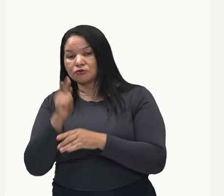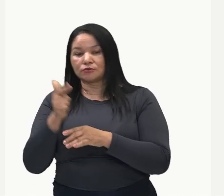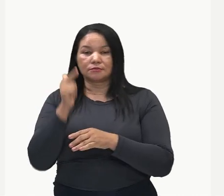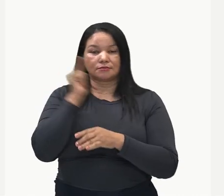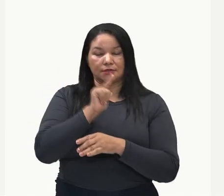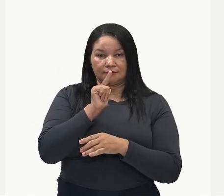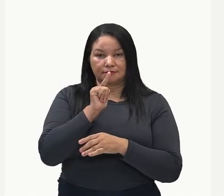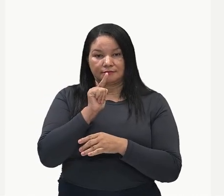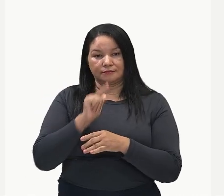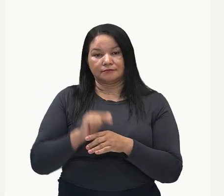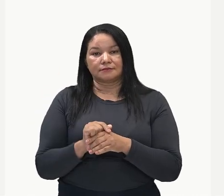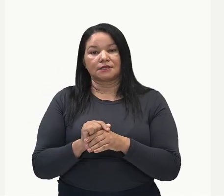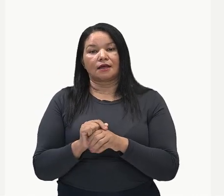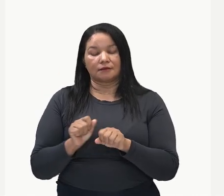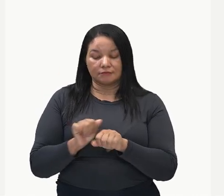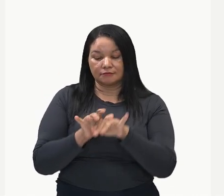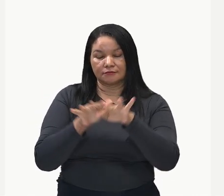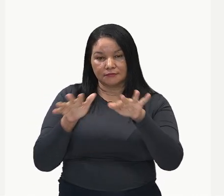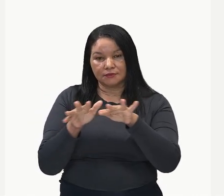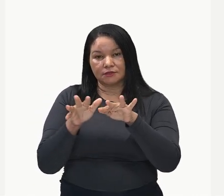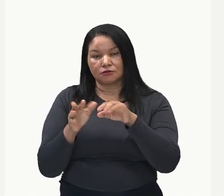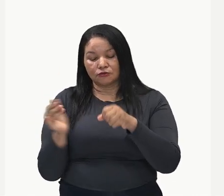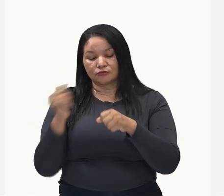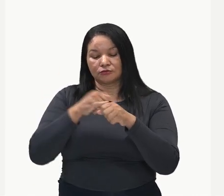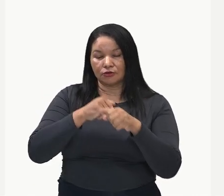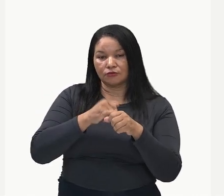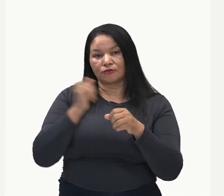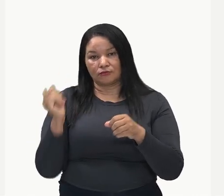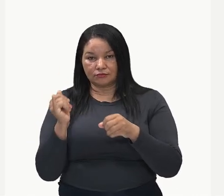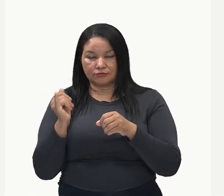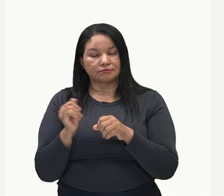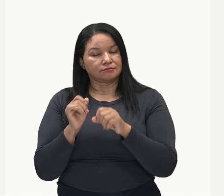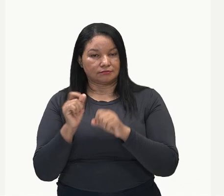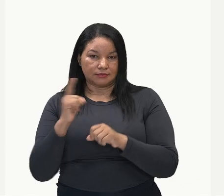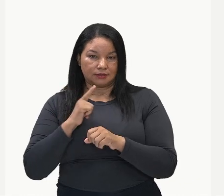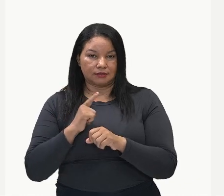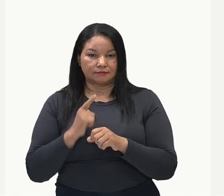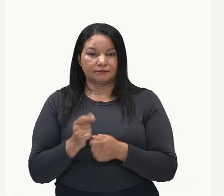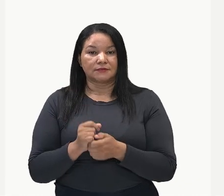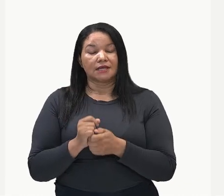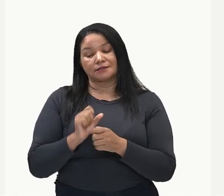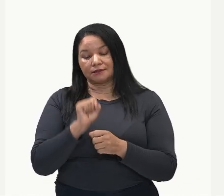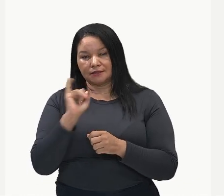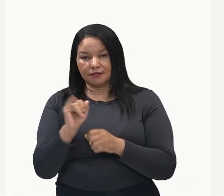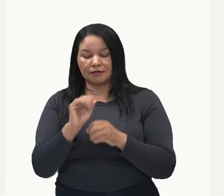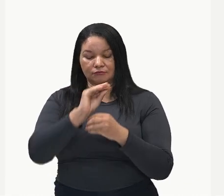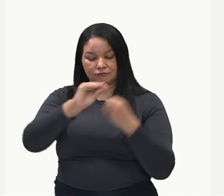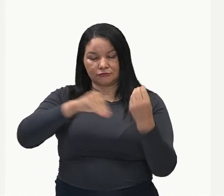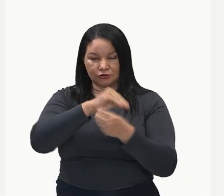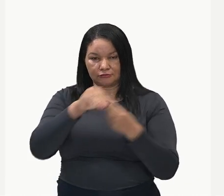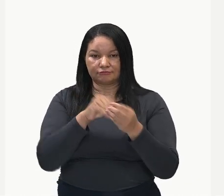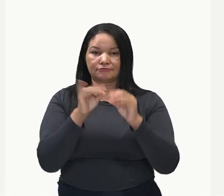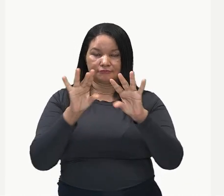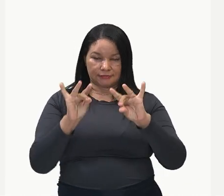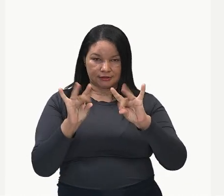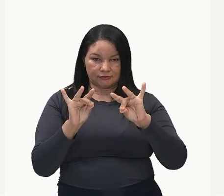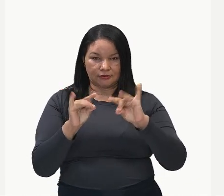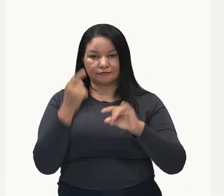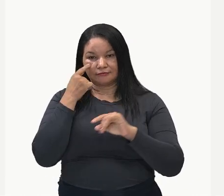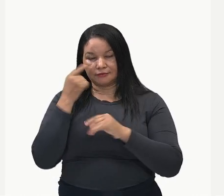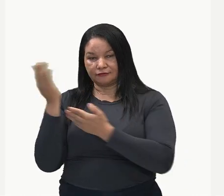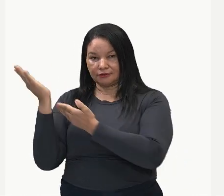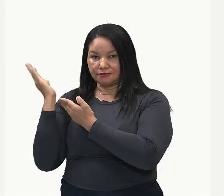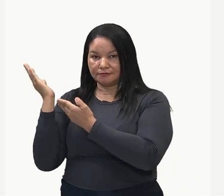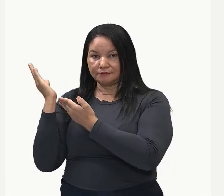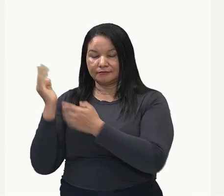momento aí vai haver essa dissociação iônica quando é em solução aquosa, na água, tá? E